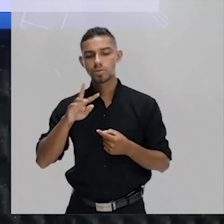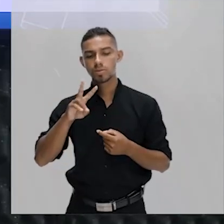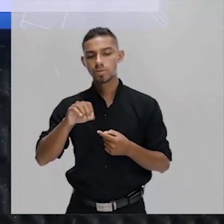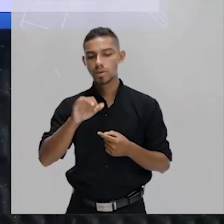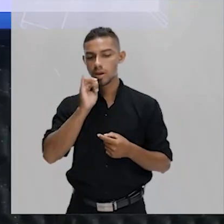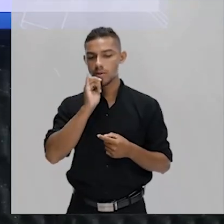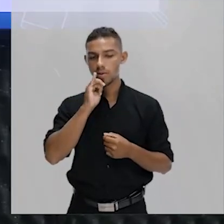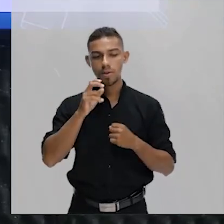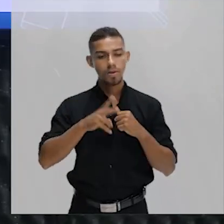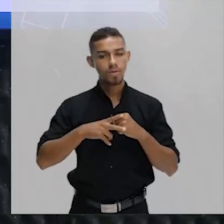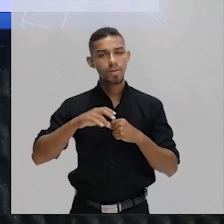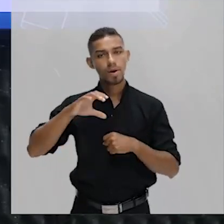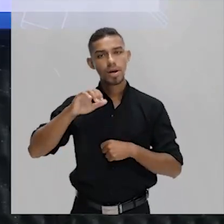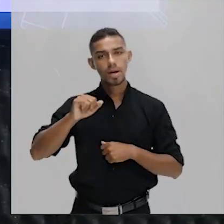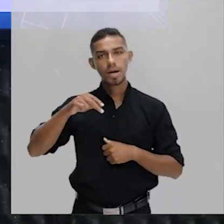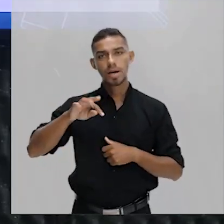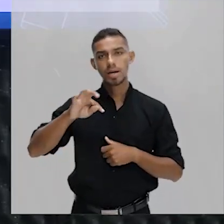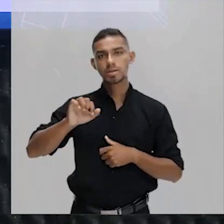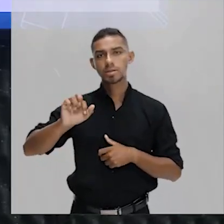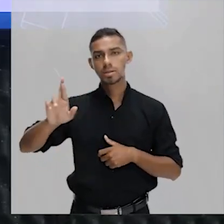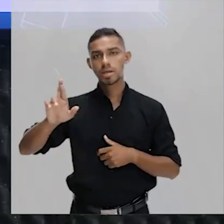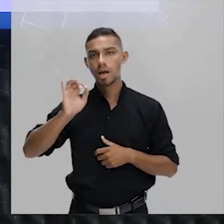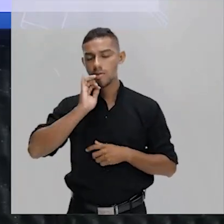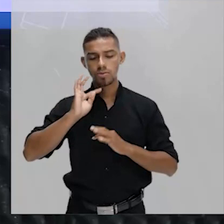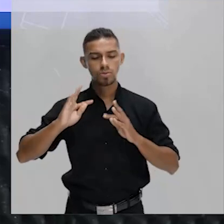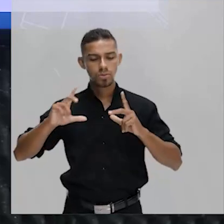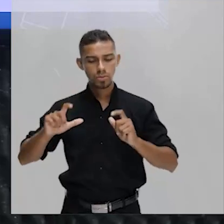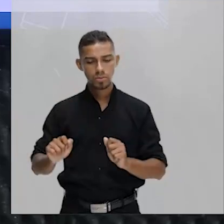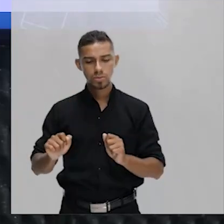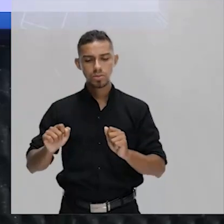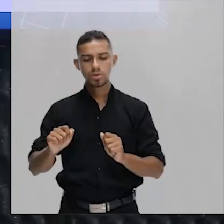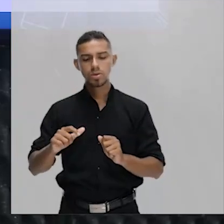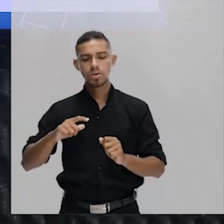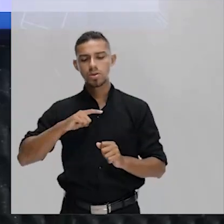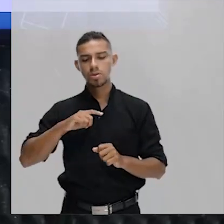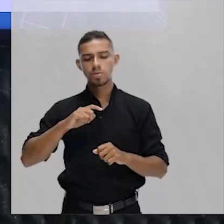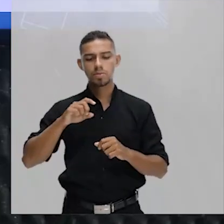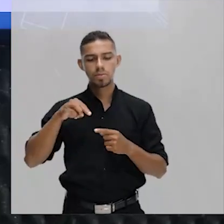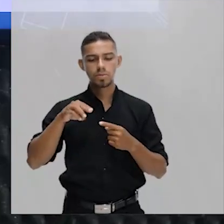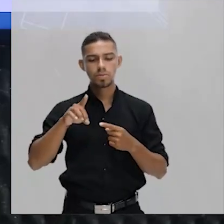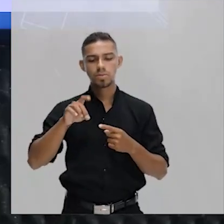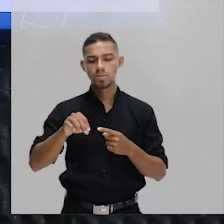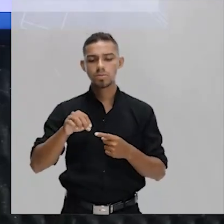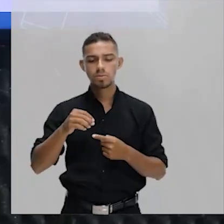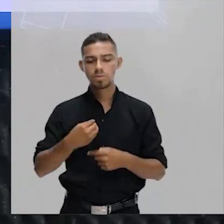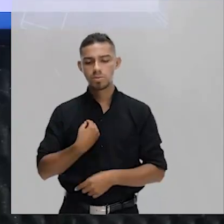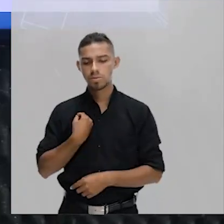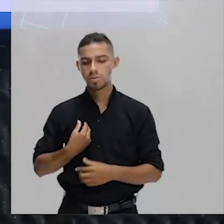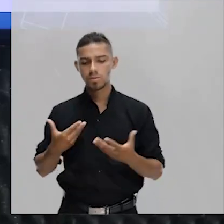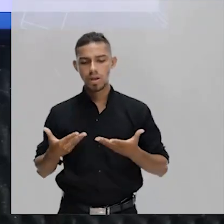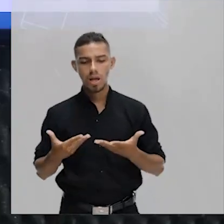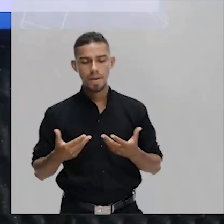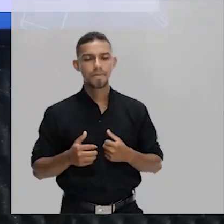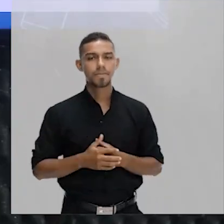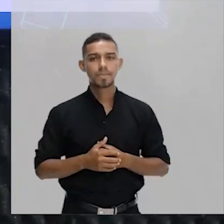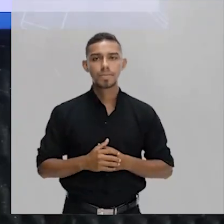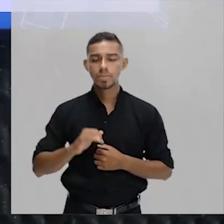verbo cantar. Aí ele vai dar todos os tempos do modo presente, ele vai dar todos os tempos do